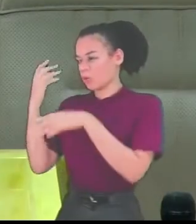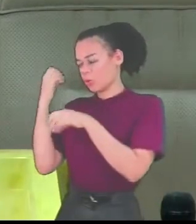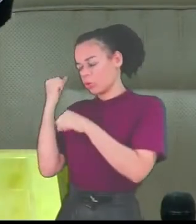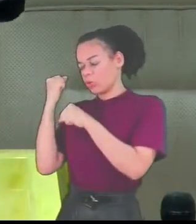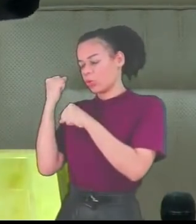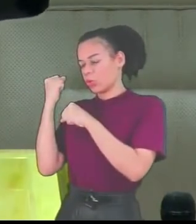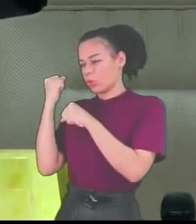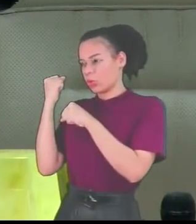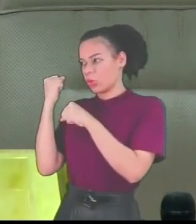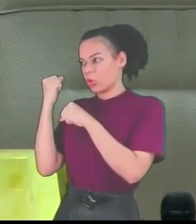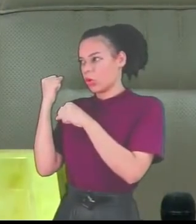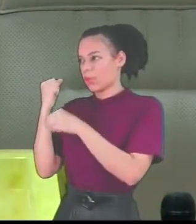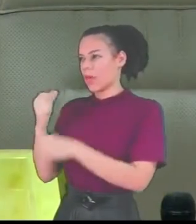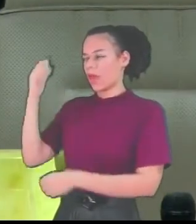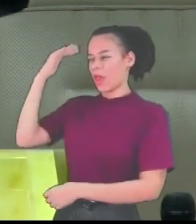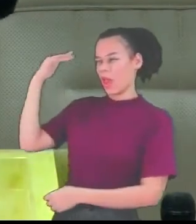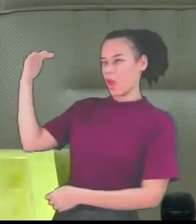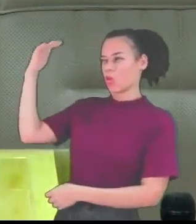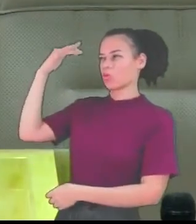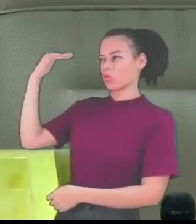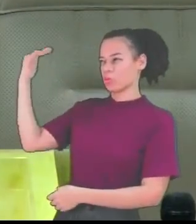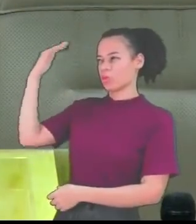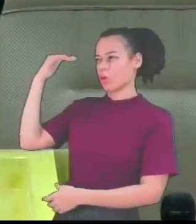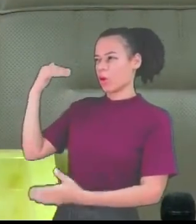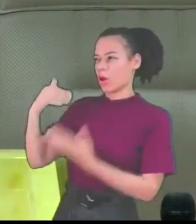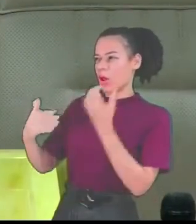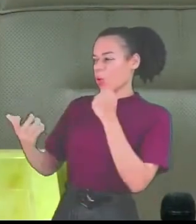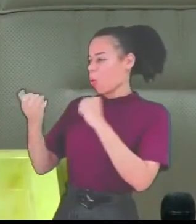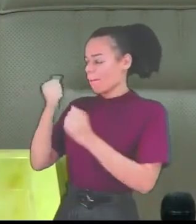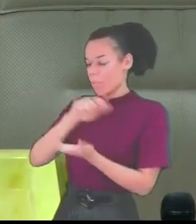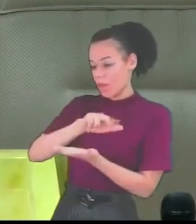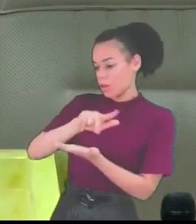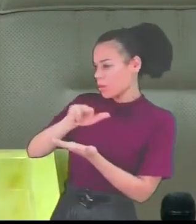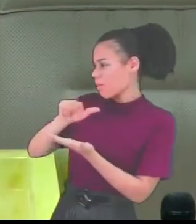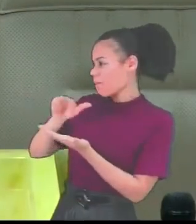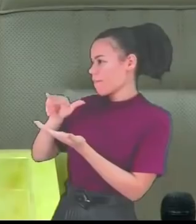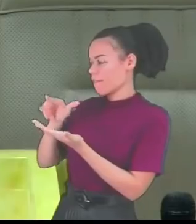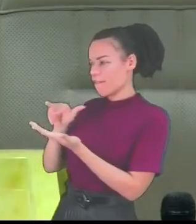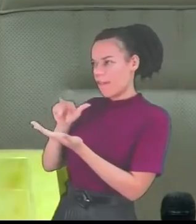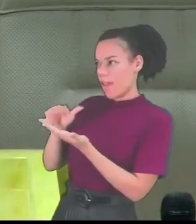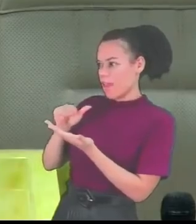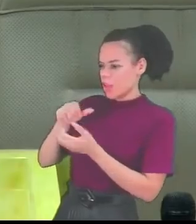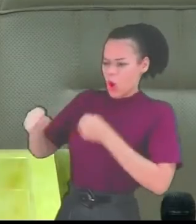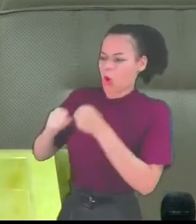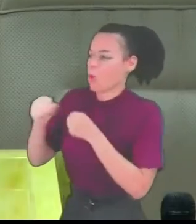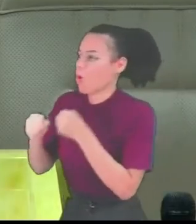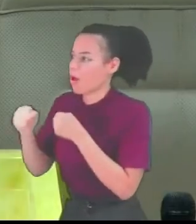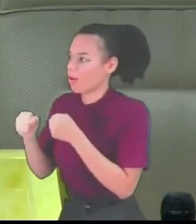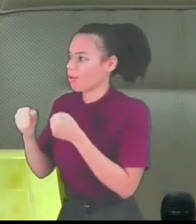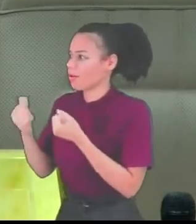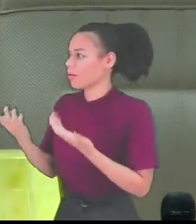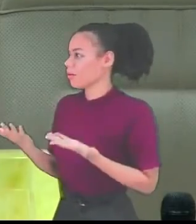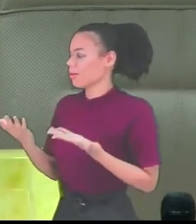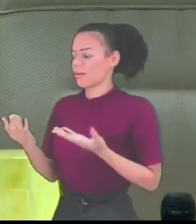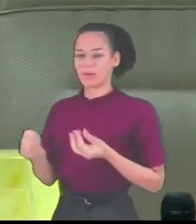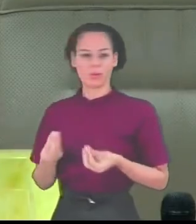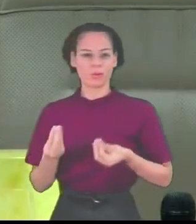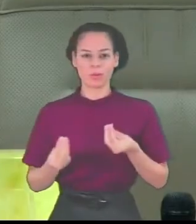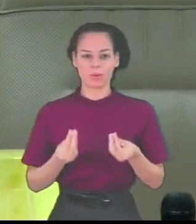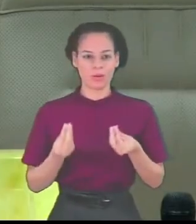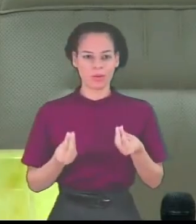eu vejo coxinha pastel passaporte correndo atrás de mim o